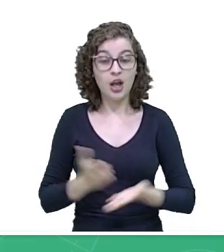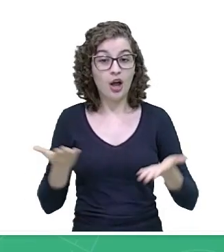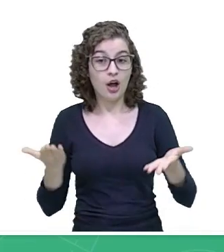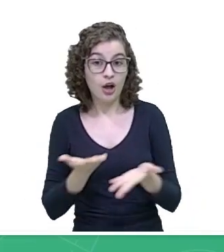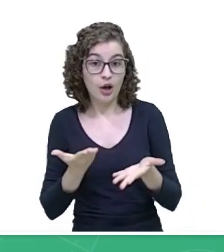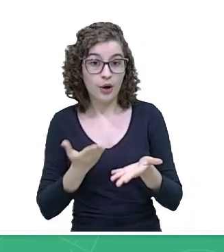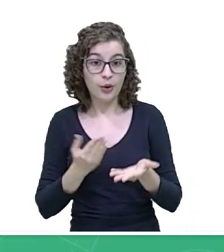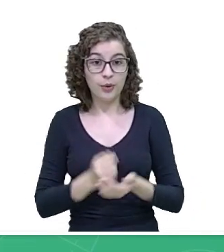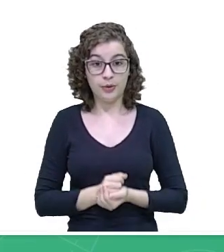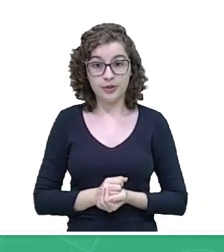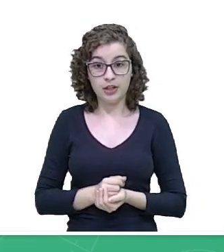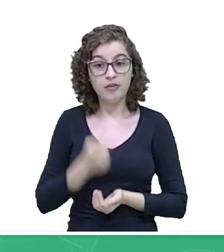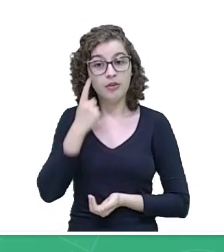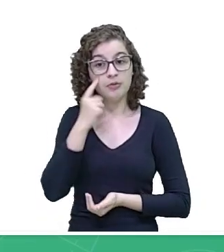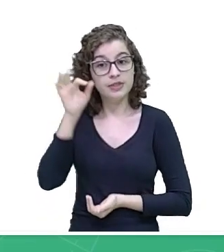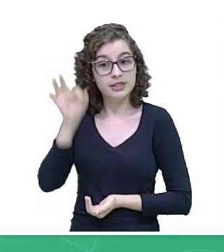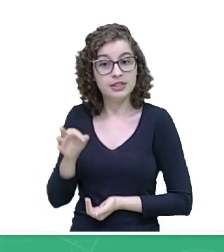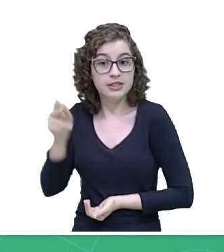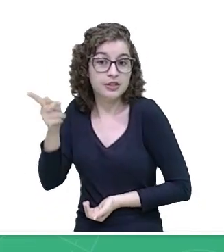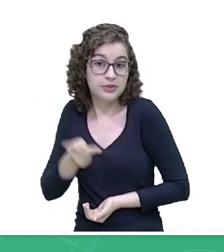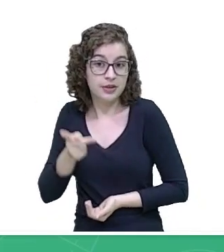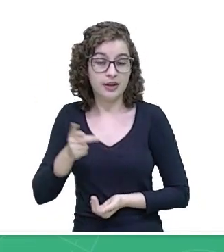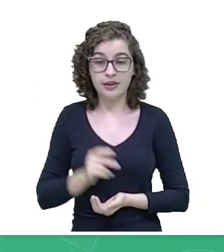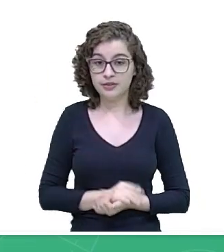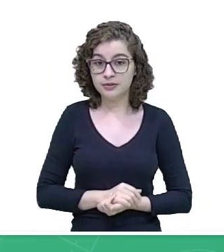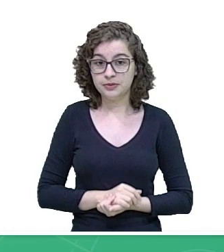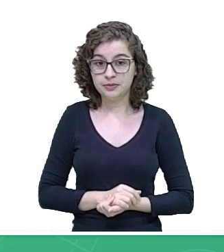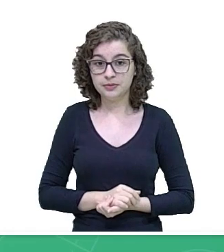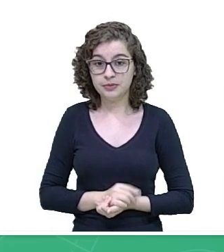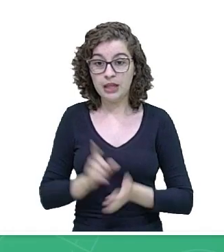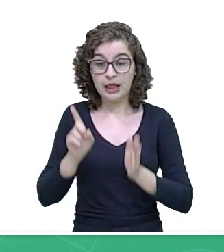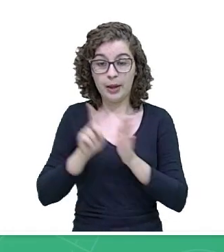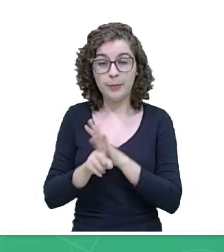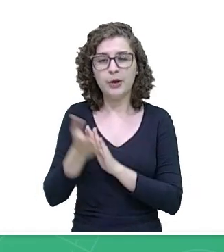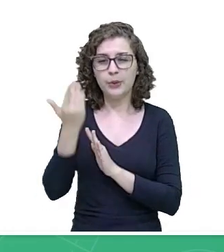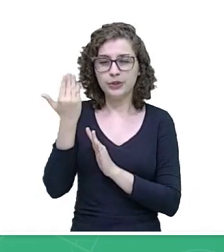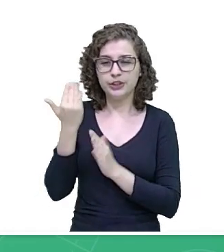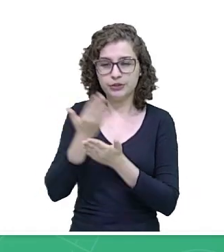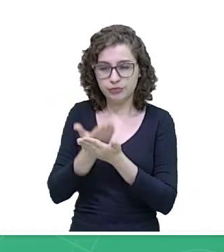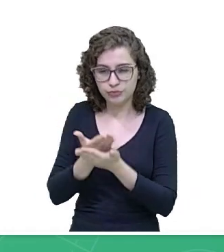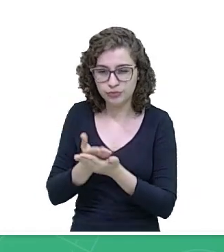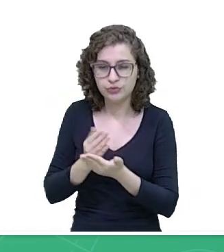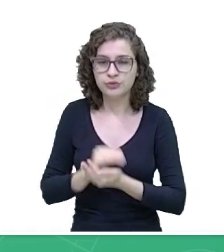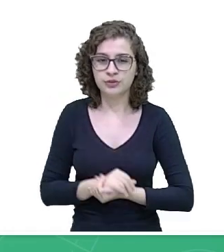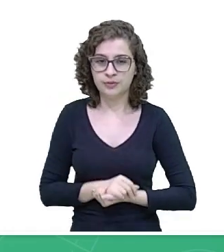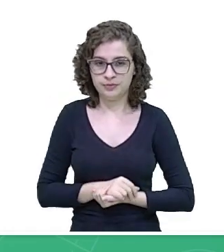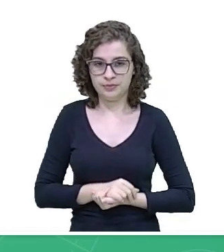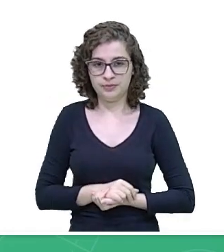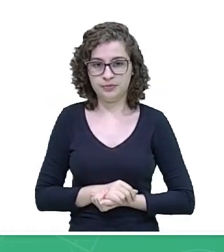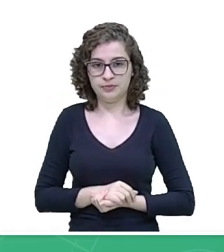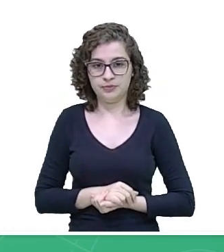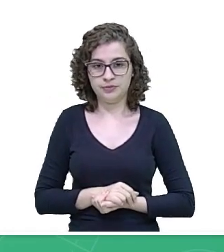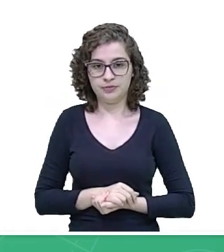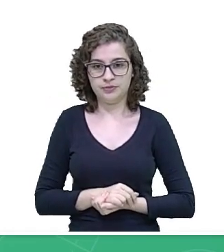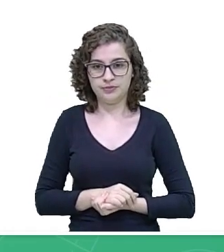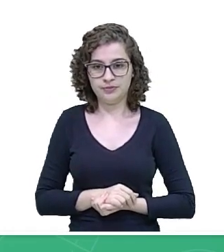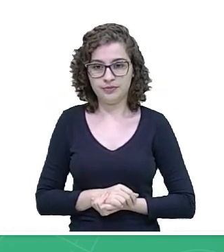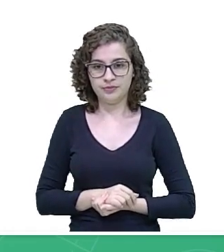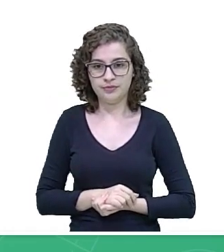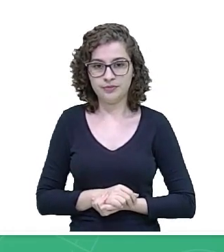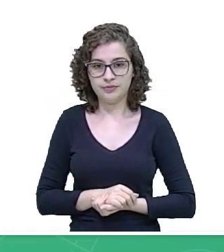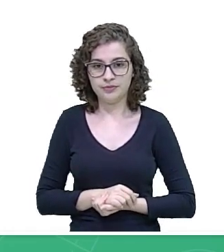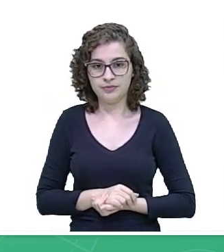agora a correção, né, da questão que nós deixamos do componente curricular Sociologia. Vamos à leitura